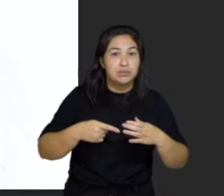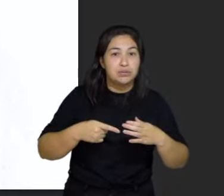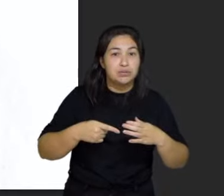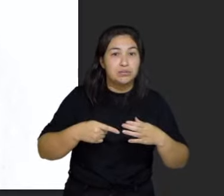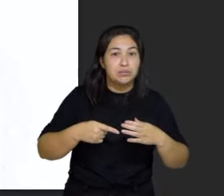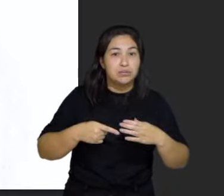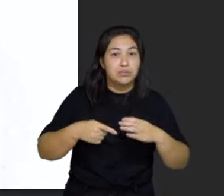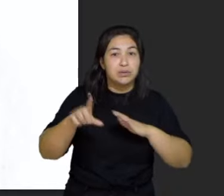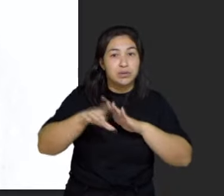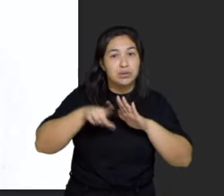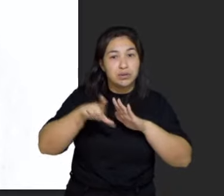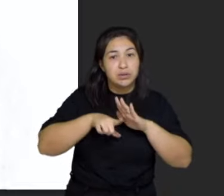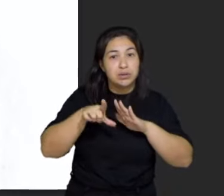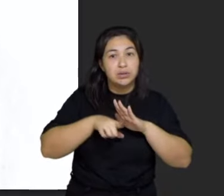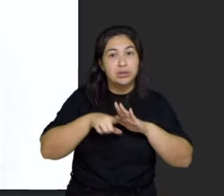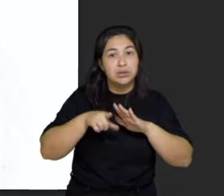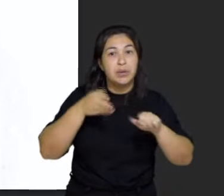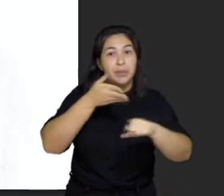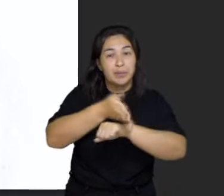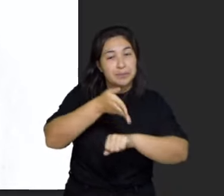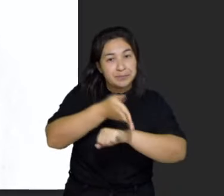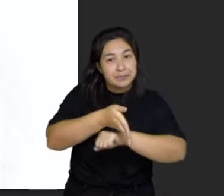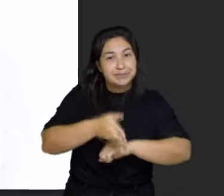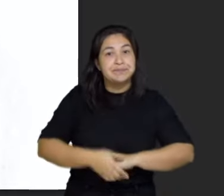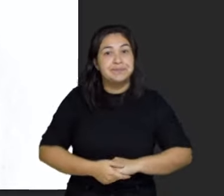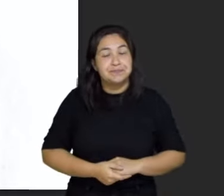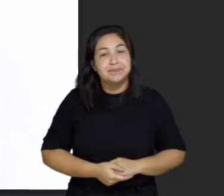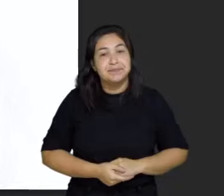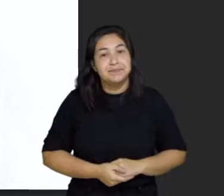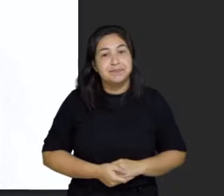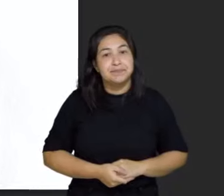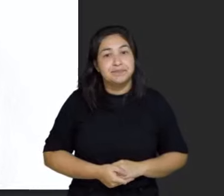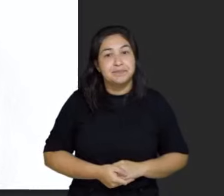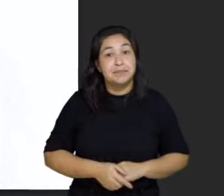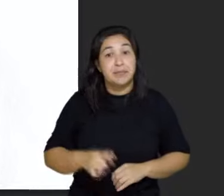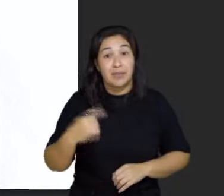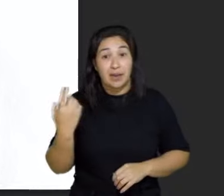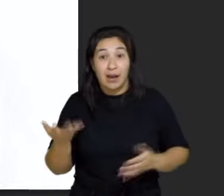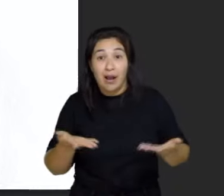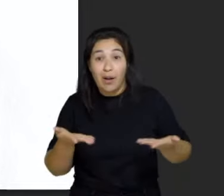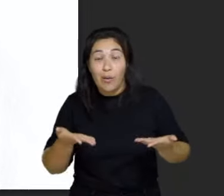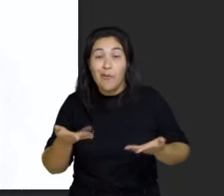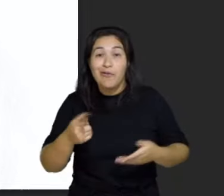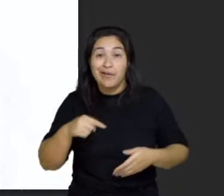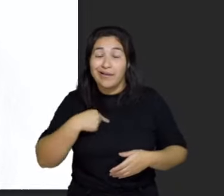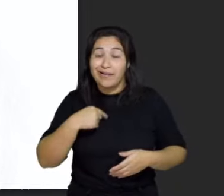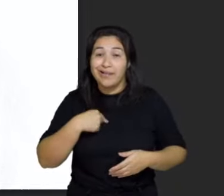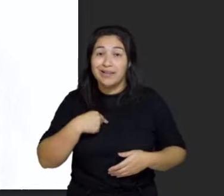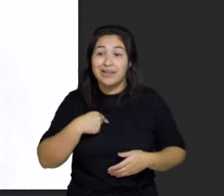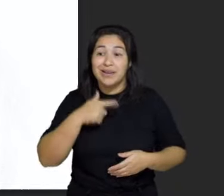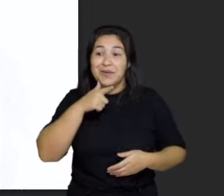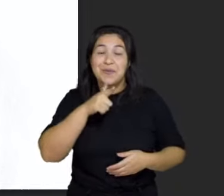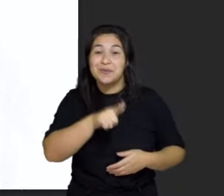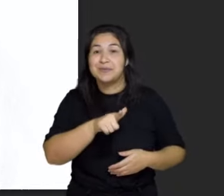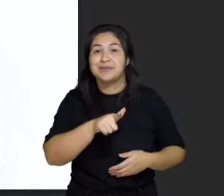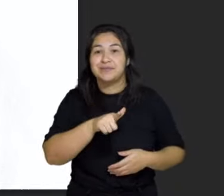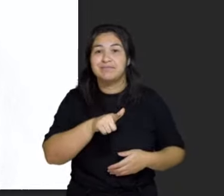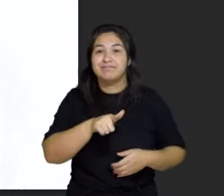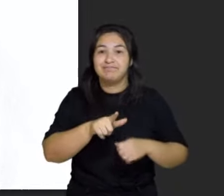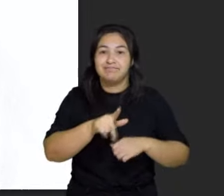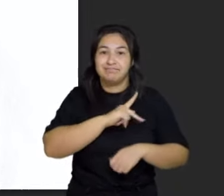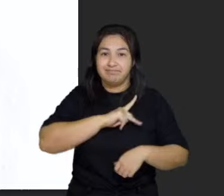meio desta comissão, senhores que nos assistem, eu tenho o privilégio de presidir na atual legislatura,